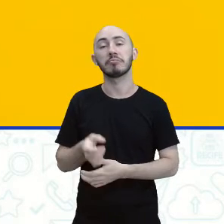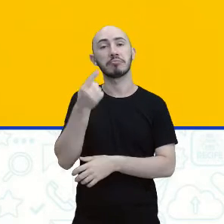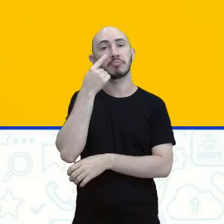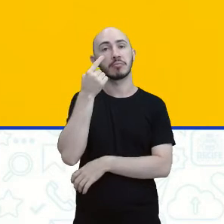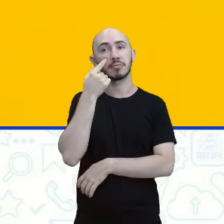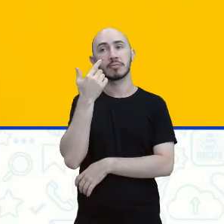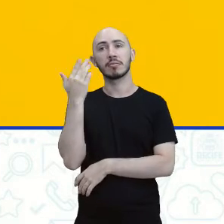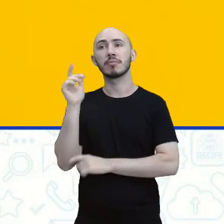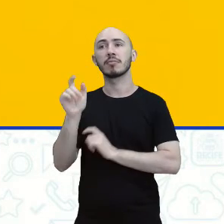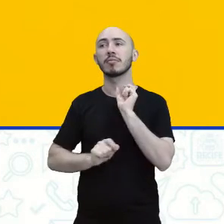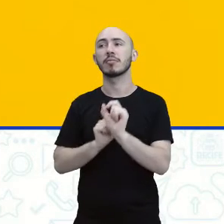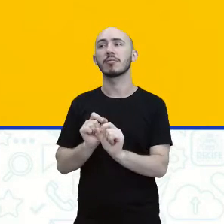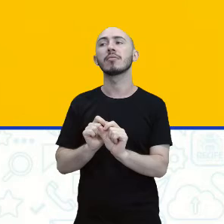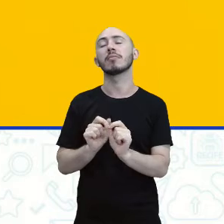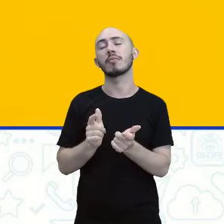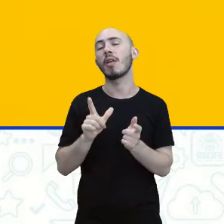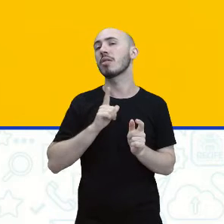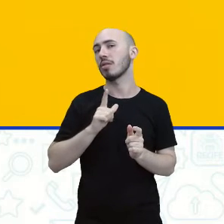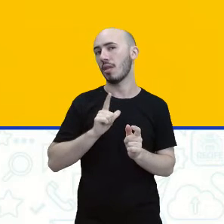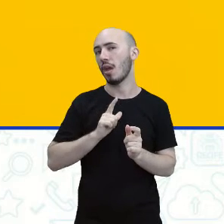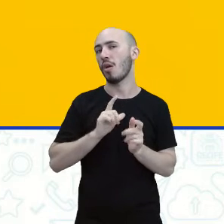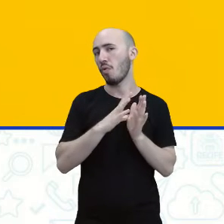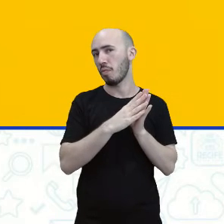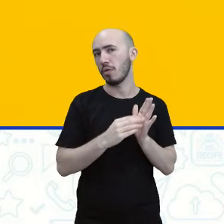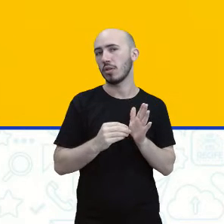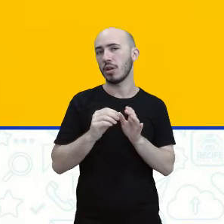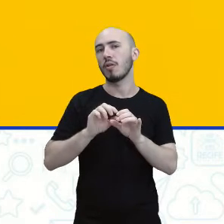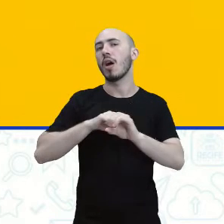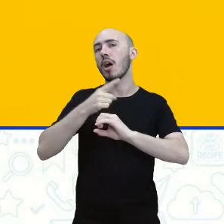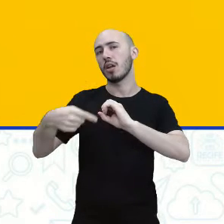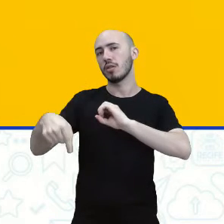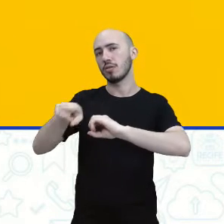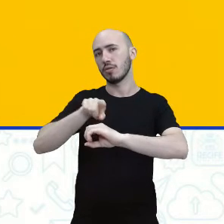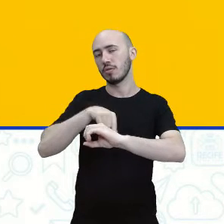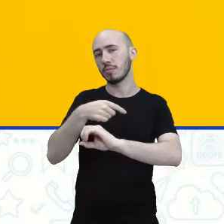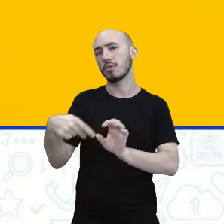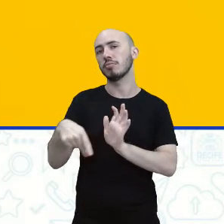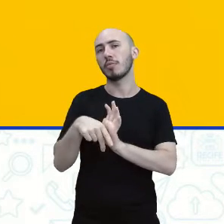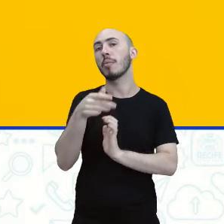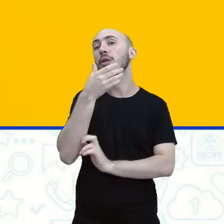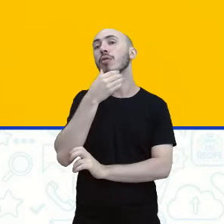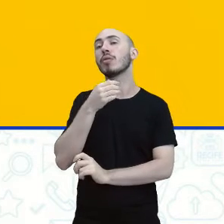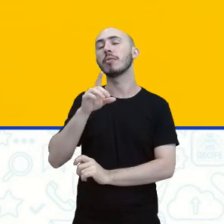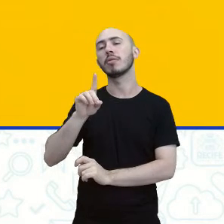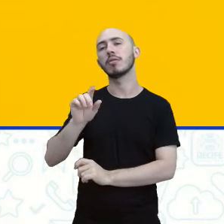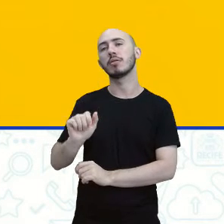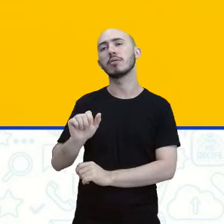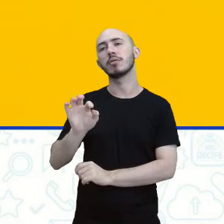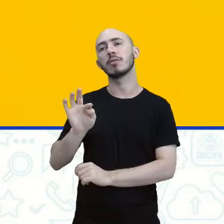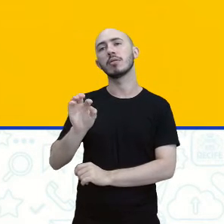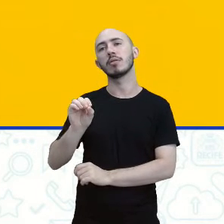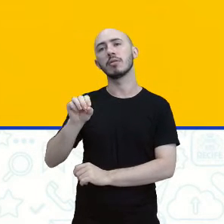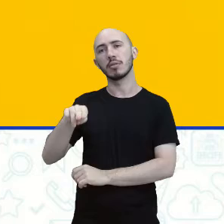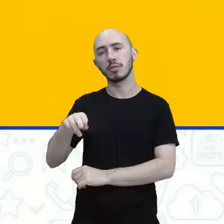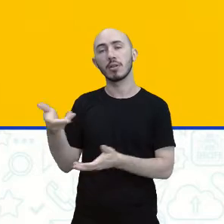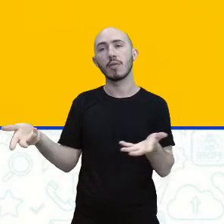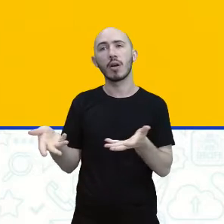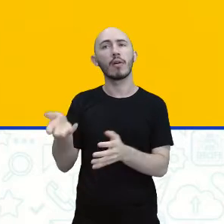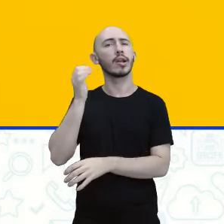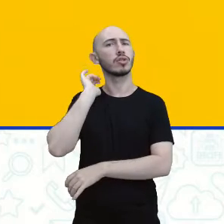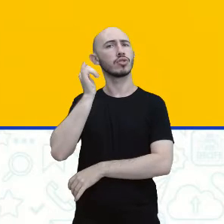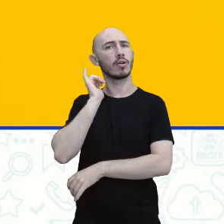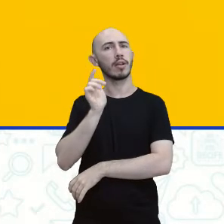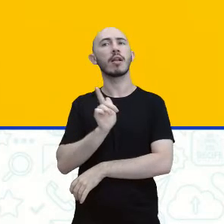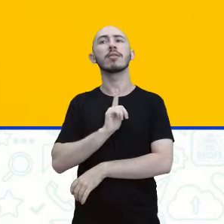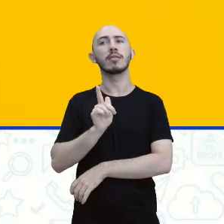aí essa questão do modelo atômico de Dalton, né? E agora a gente vai seguir aqui com essa historinha, porque